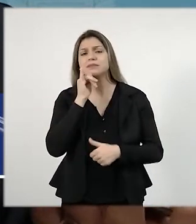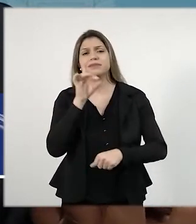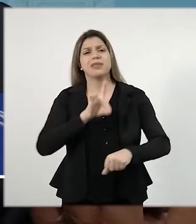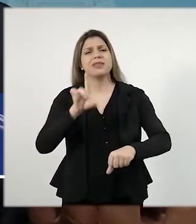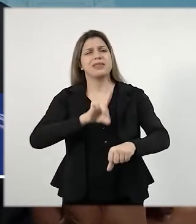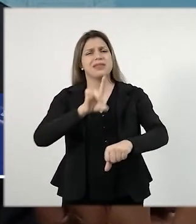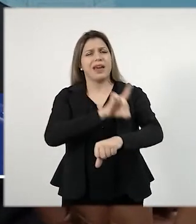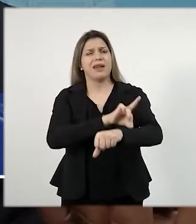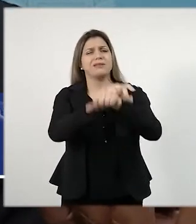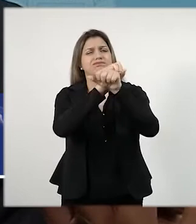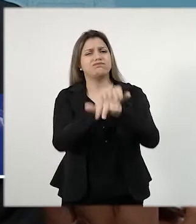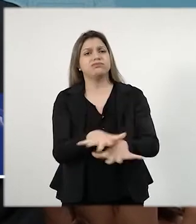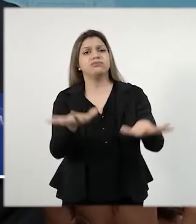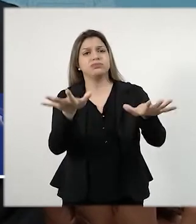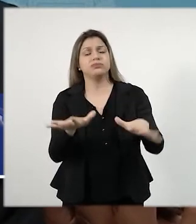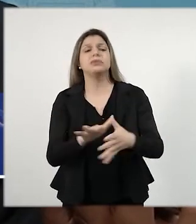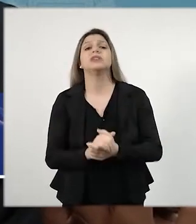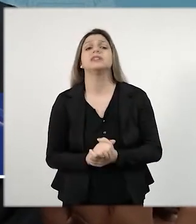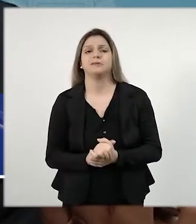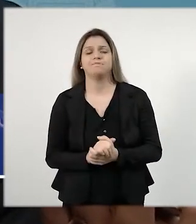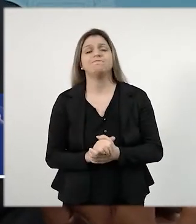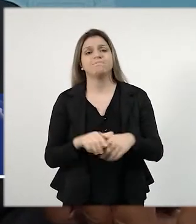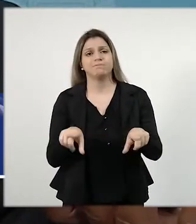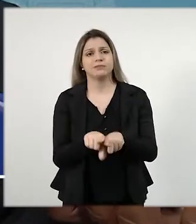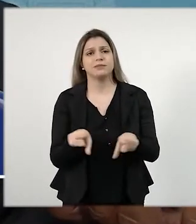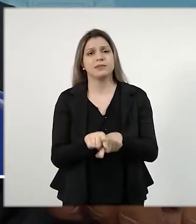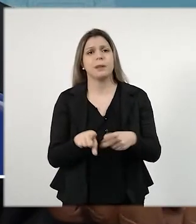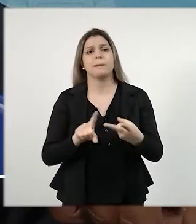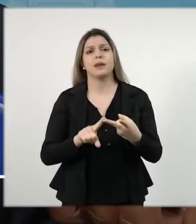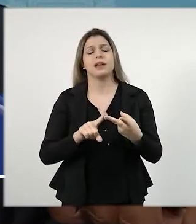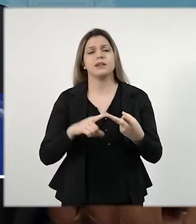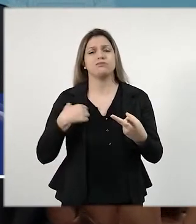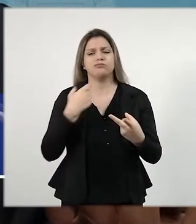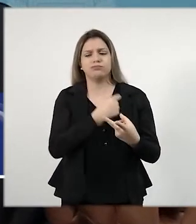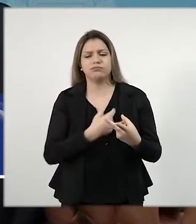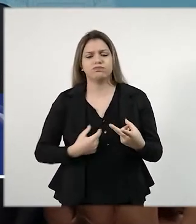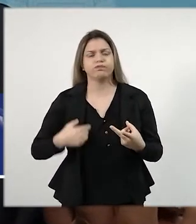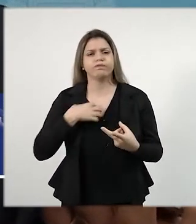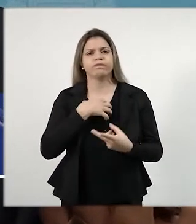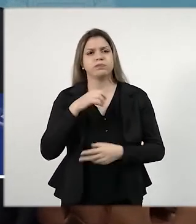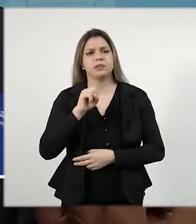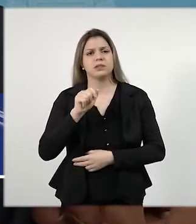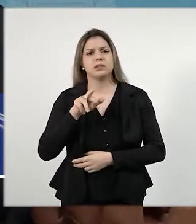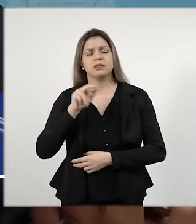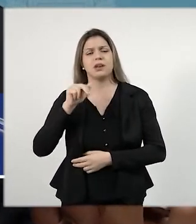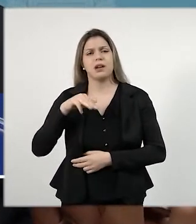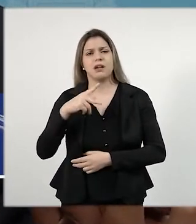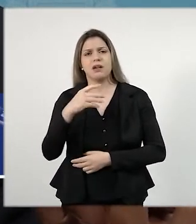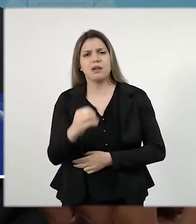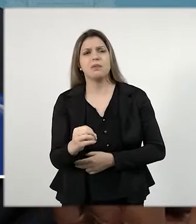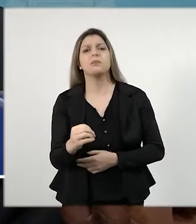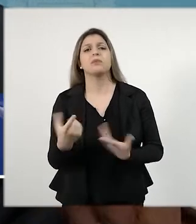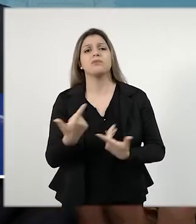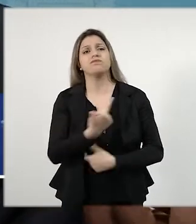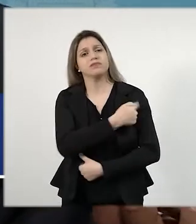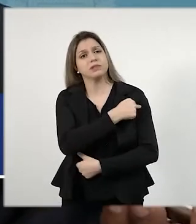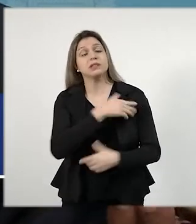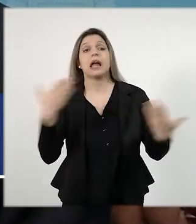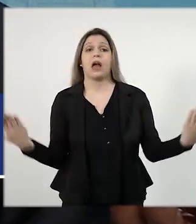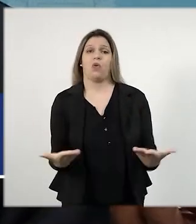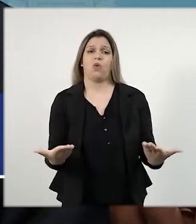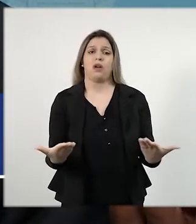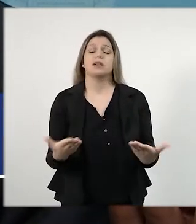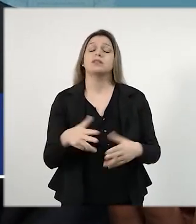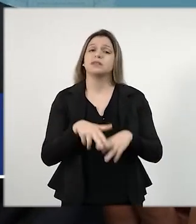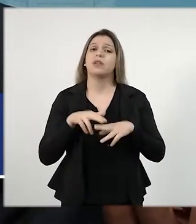da dengue, e outras, e também sarampo, tivemos a vacinação agora, e